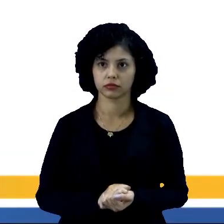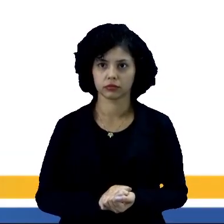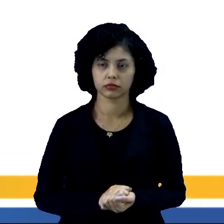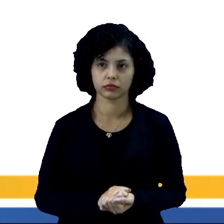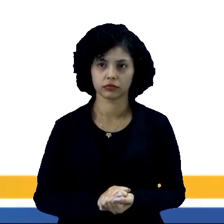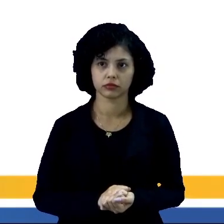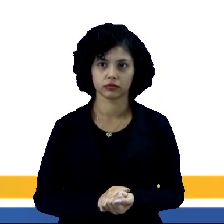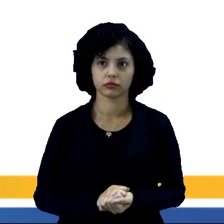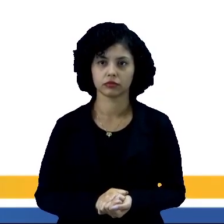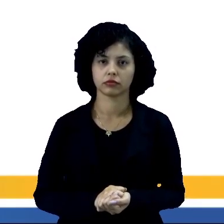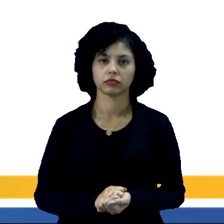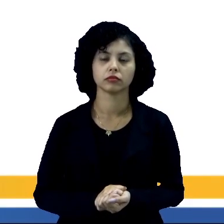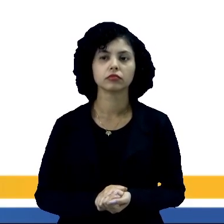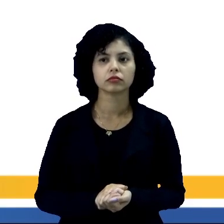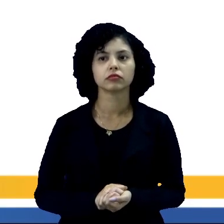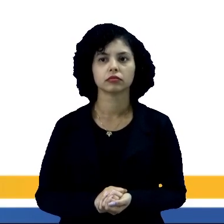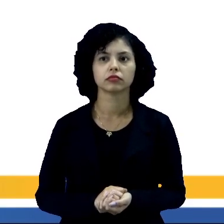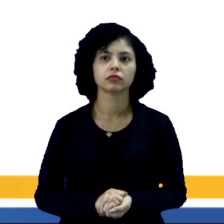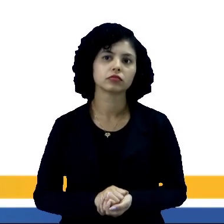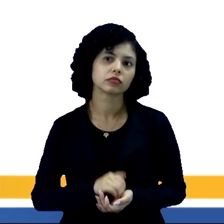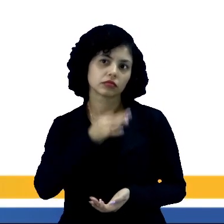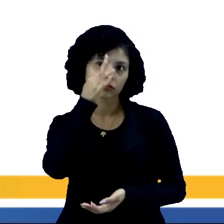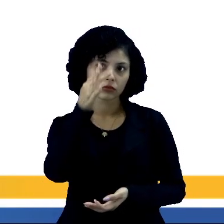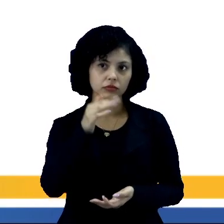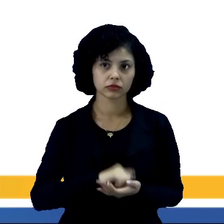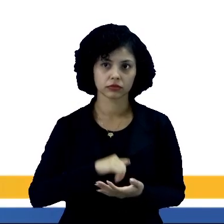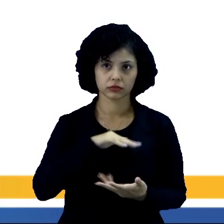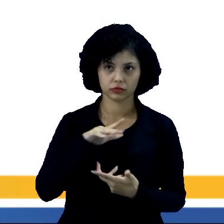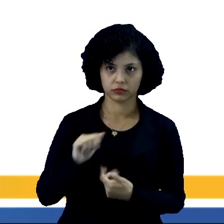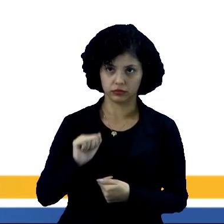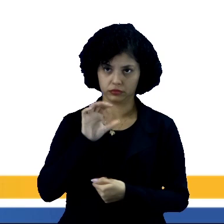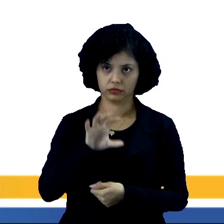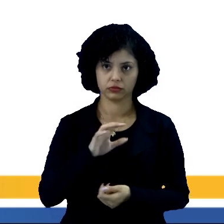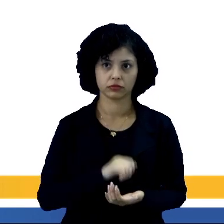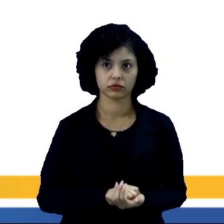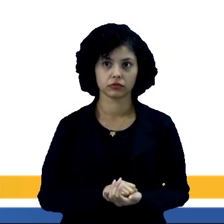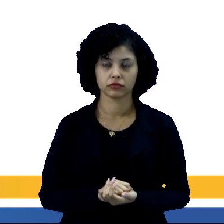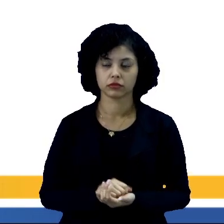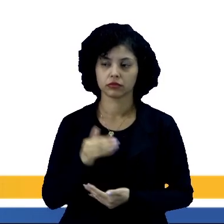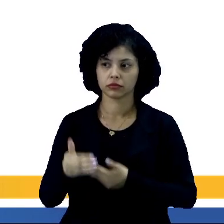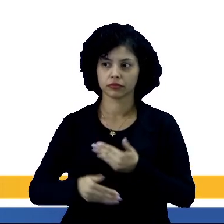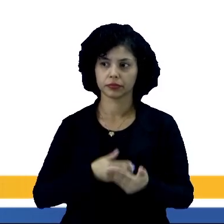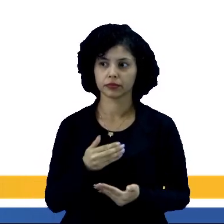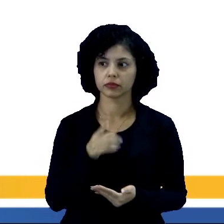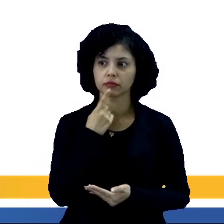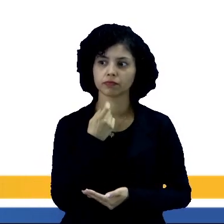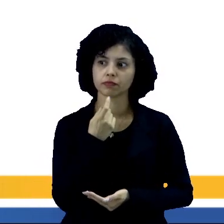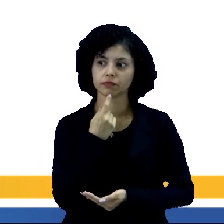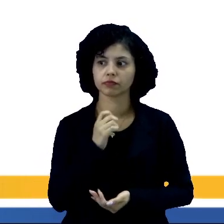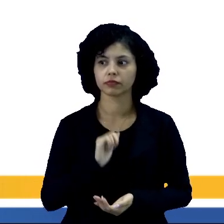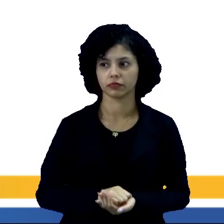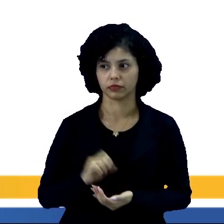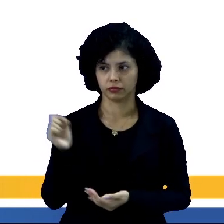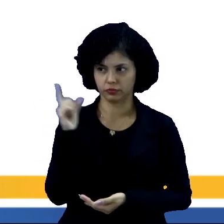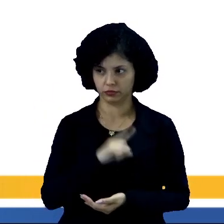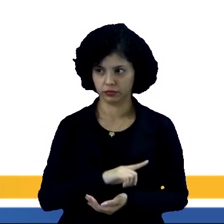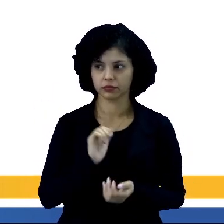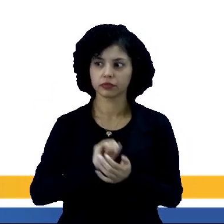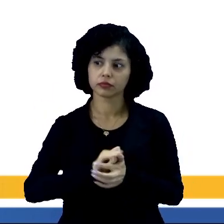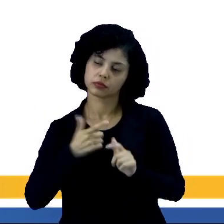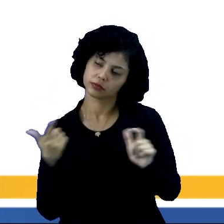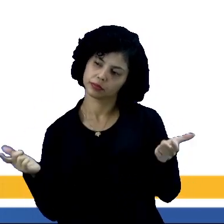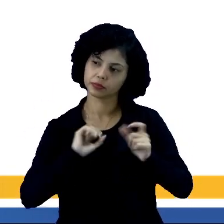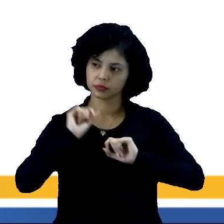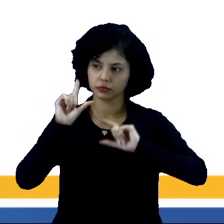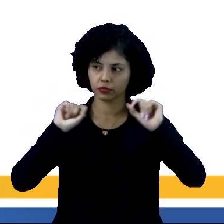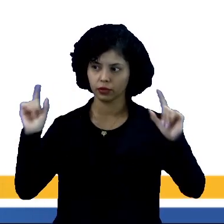dita. E aí, qual que é o futuro do planeta Terra em virtude disso? Durante a fase de gigante vermelha, que é quando o Sol vai atingir o